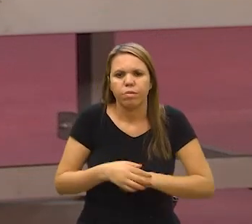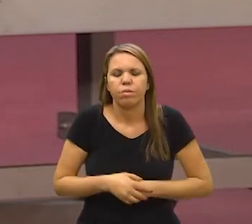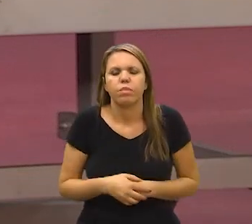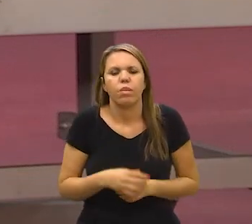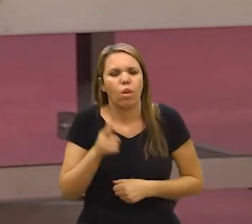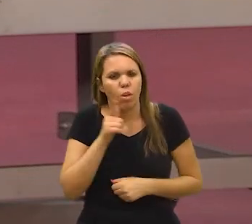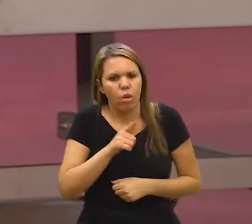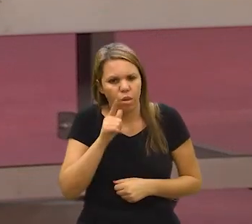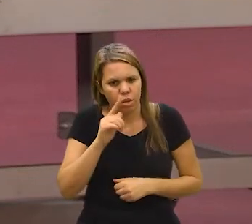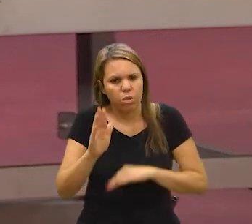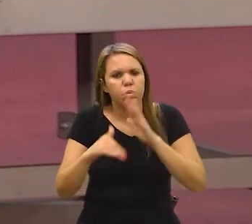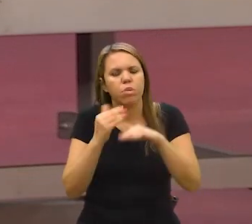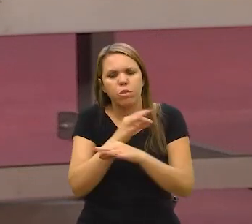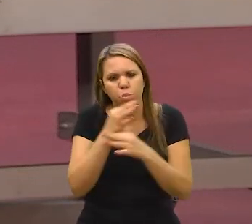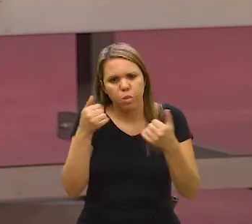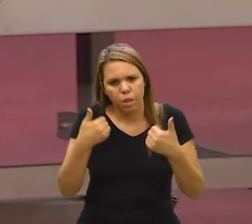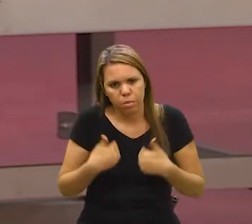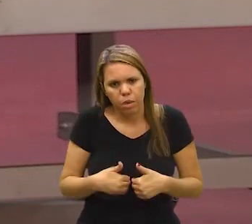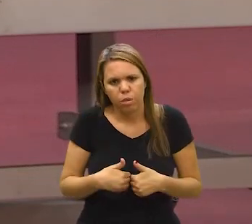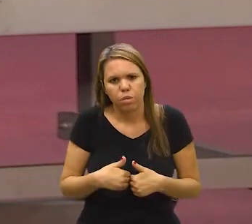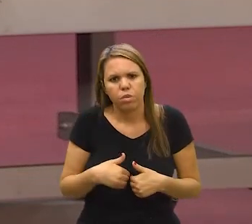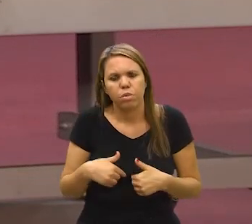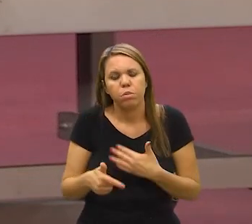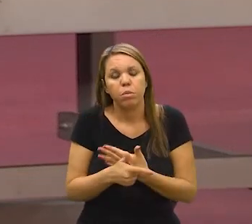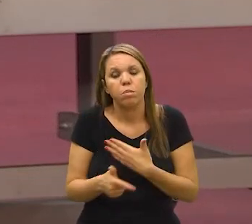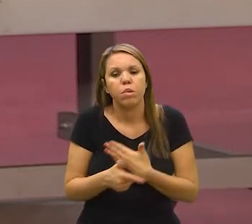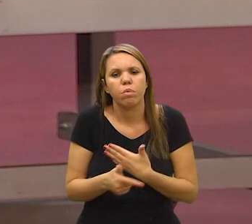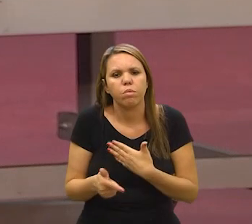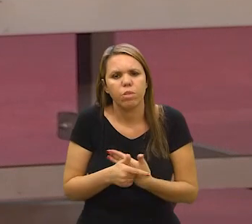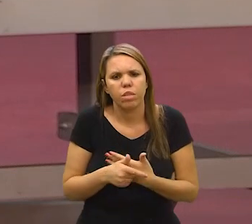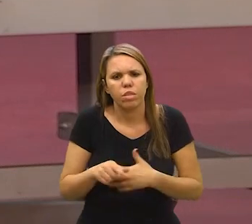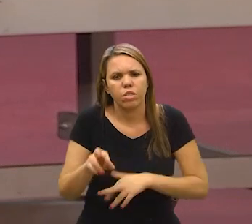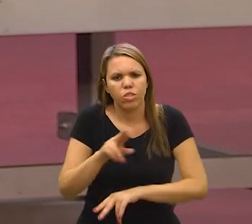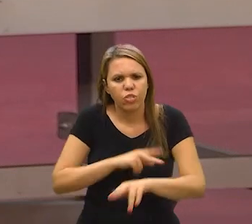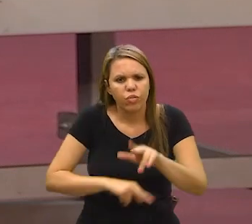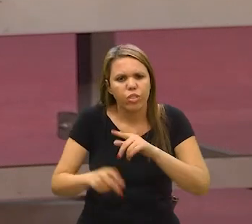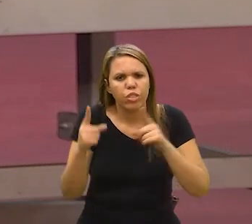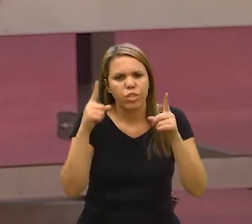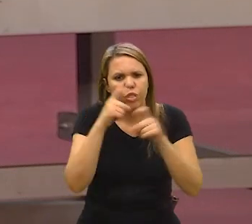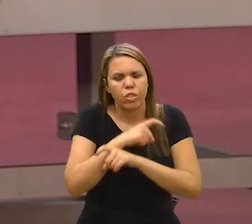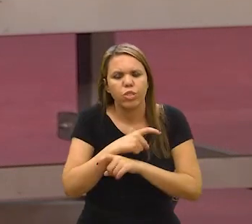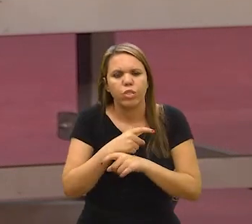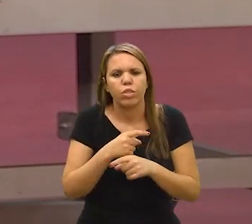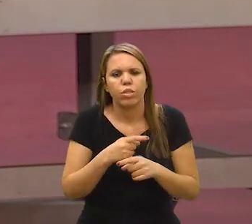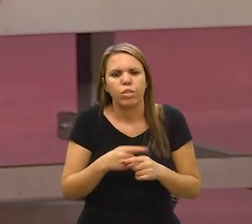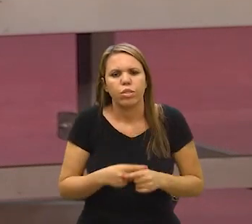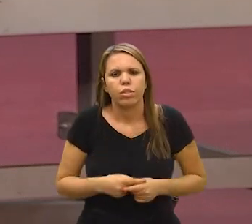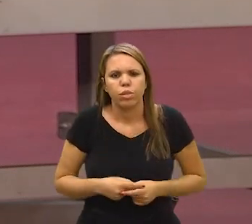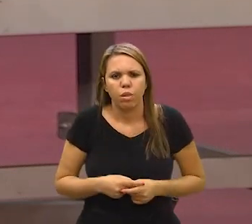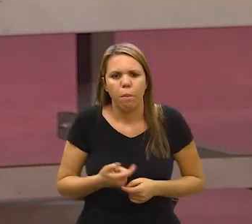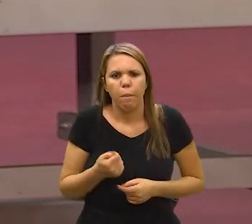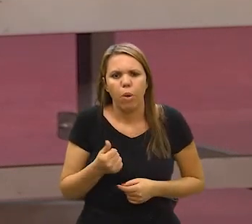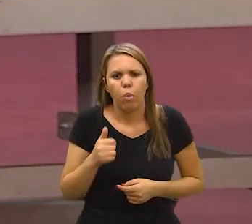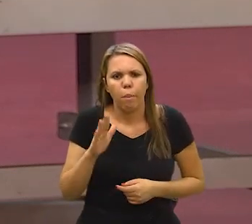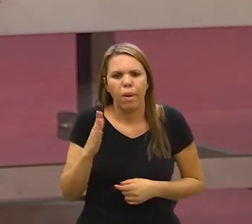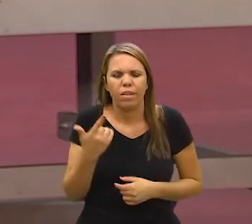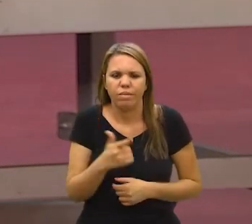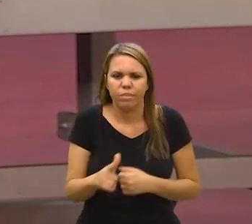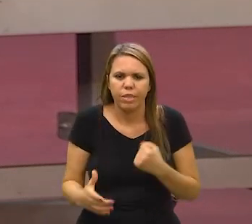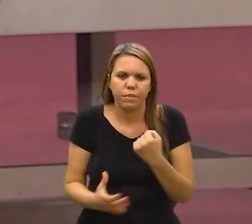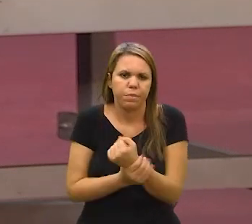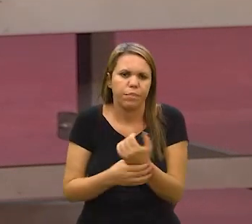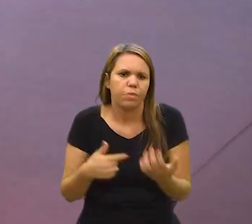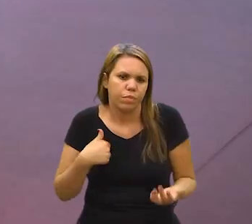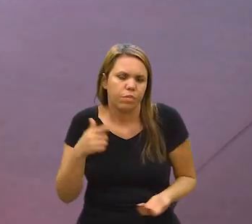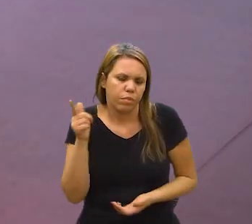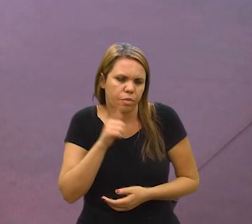envolvido. Mas eu consegui desempenhar muito bem o meu papel, mesmo com as adversidades de uma partida ou outra um pouco mais